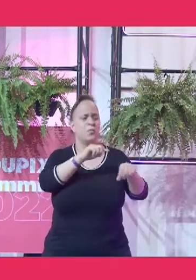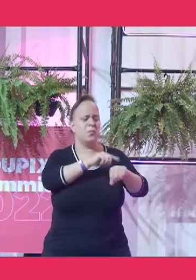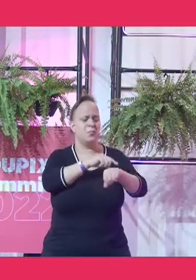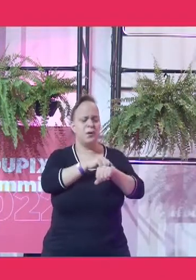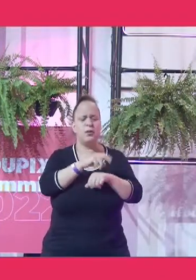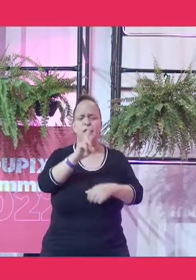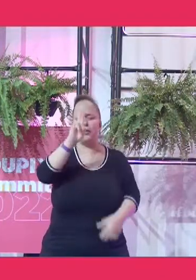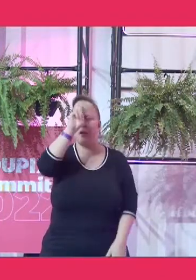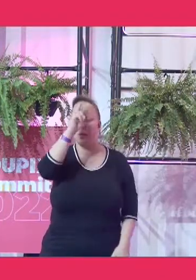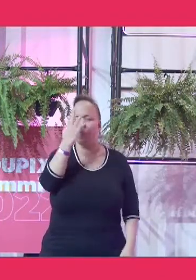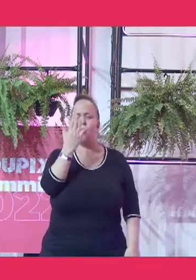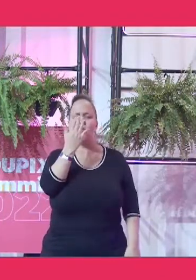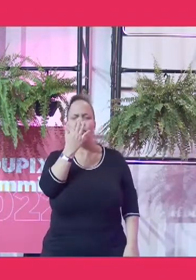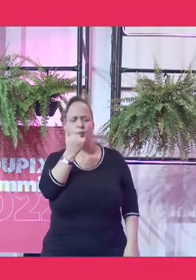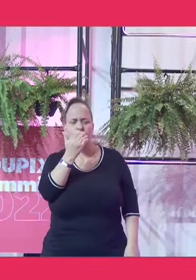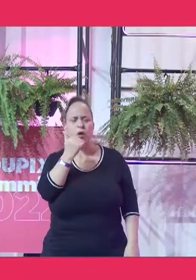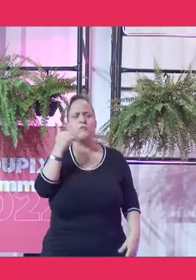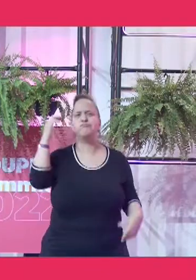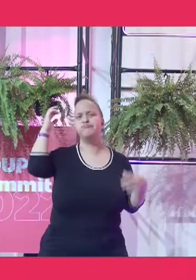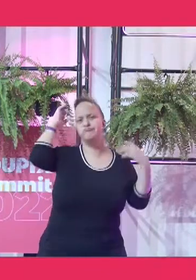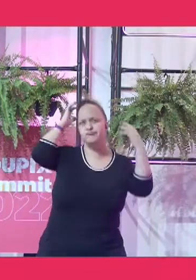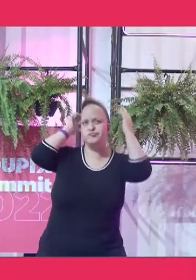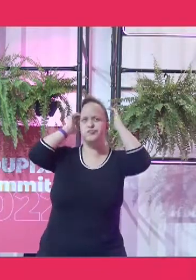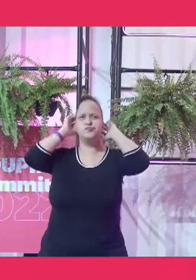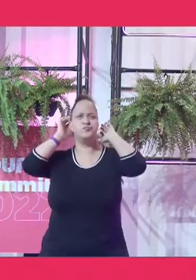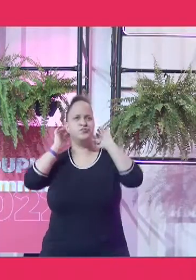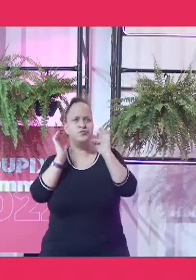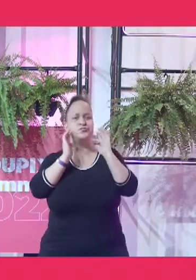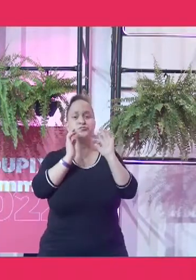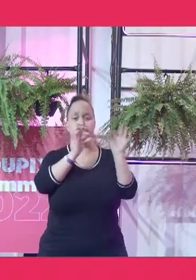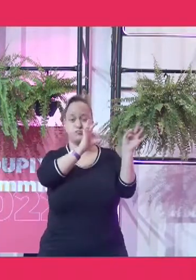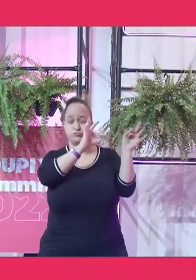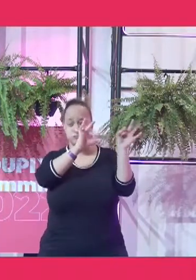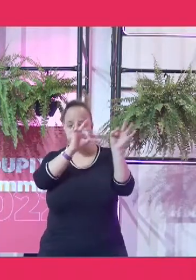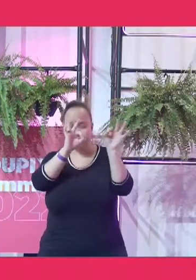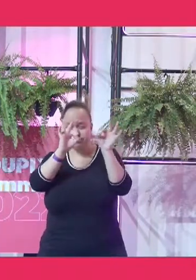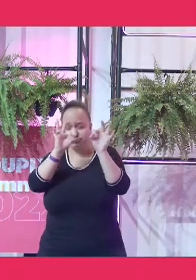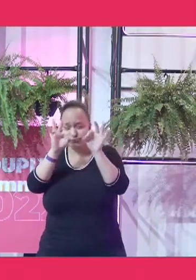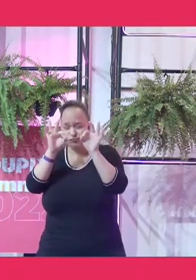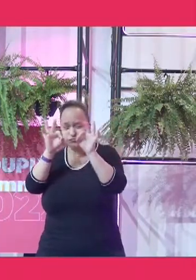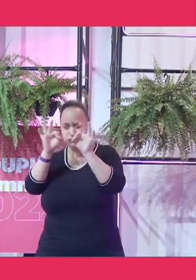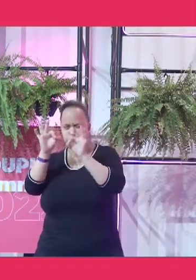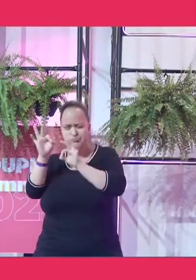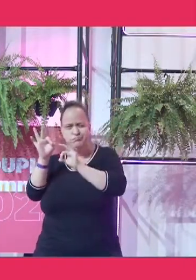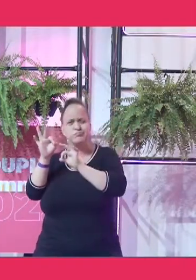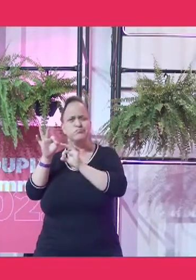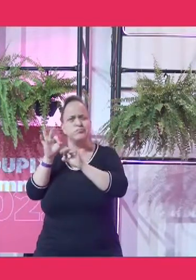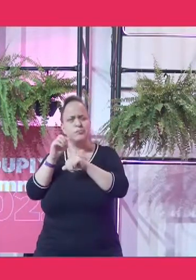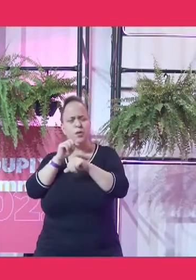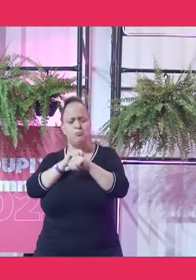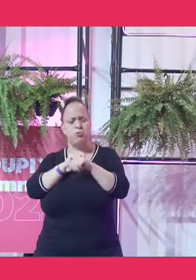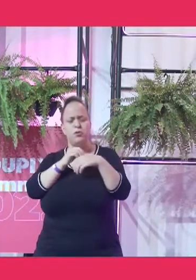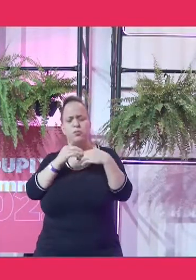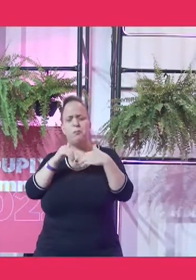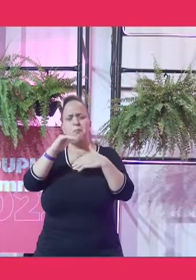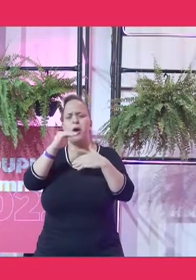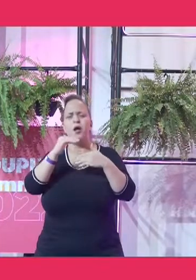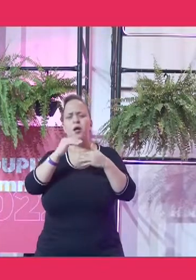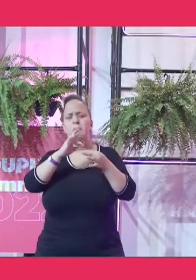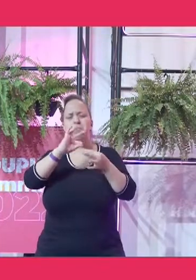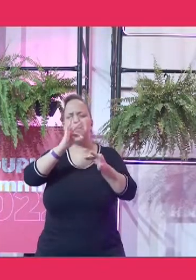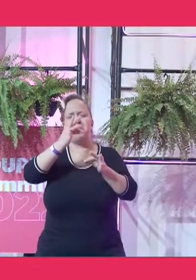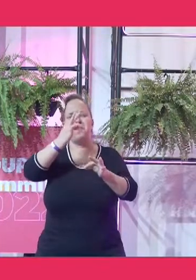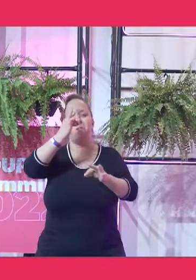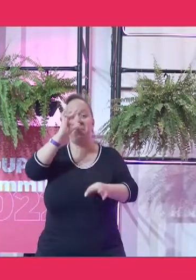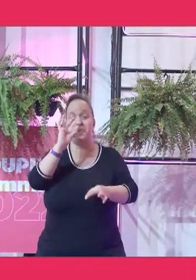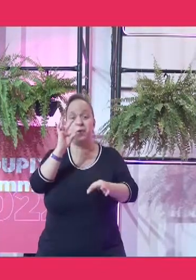enquanto toma um banho. A gente estava conversando ali. A galera assistia esse vídeo em momentos mais longos da vida. Sim. Quando veio o formato shorts, eu